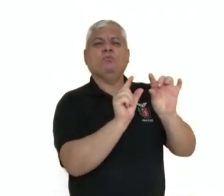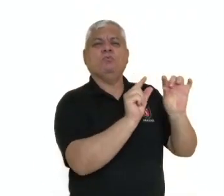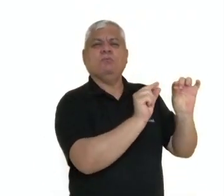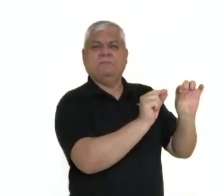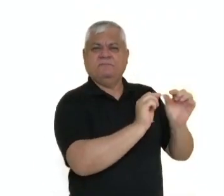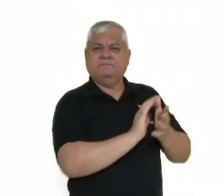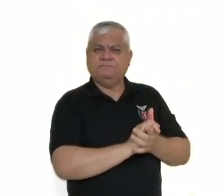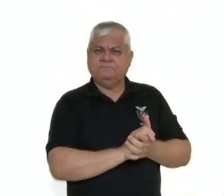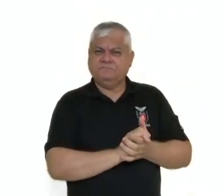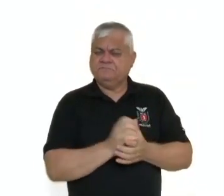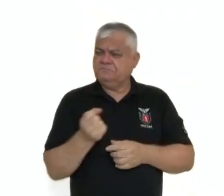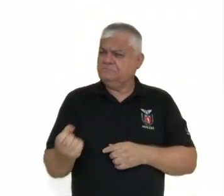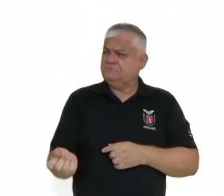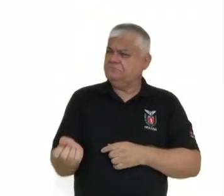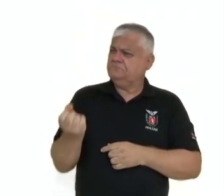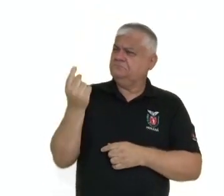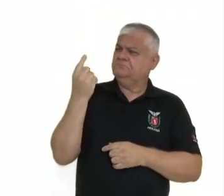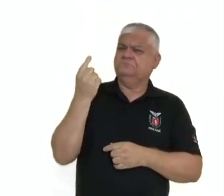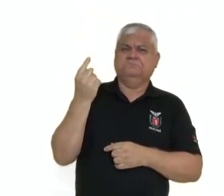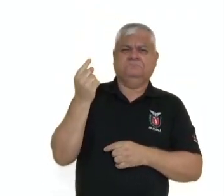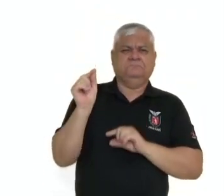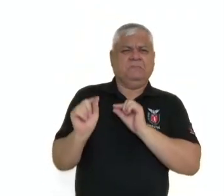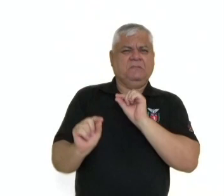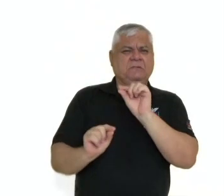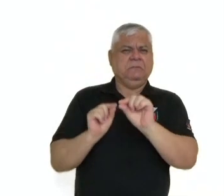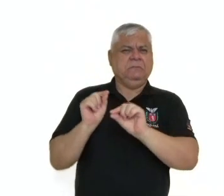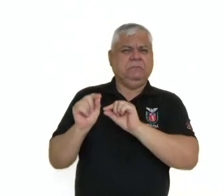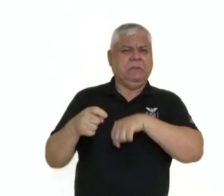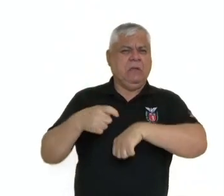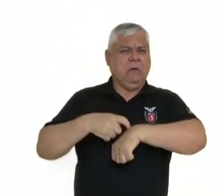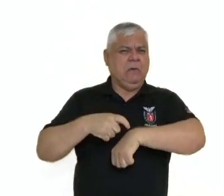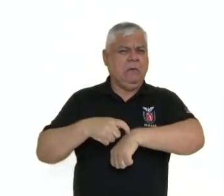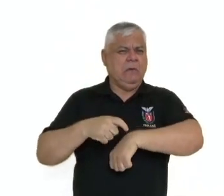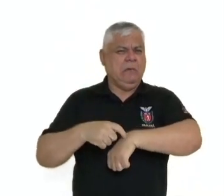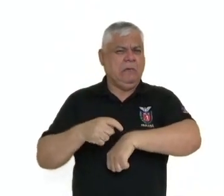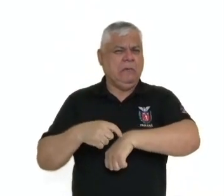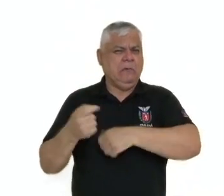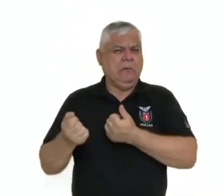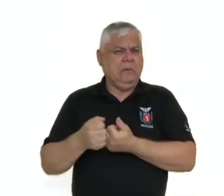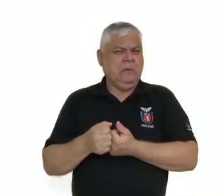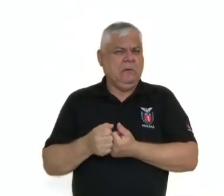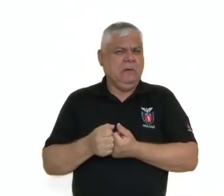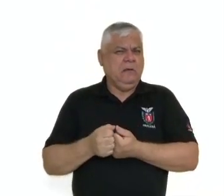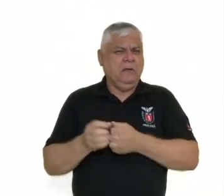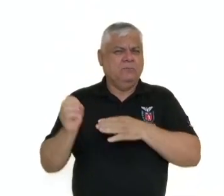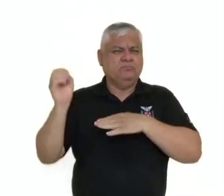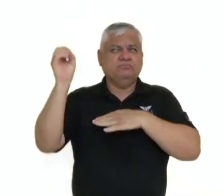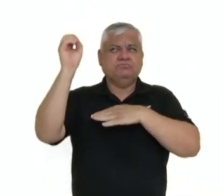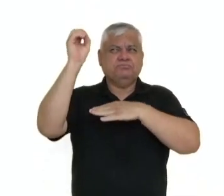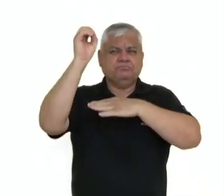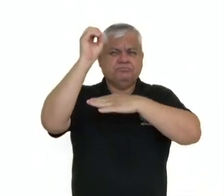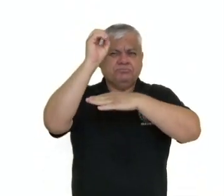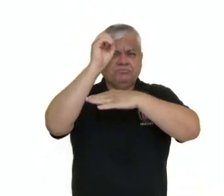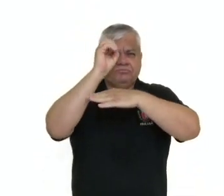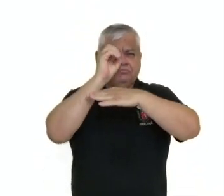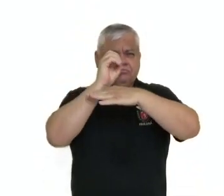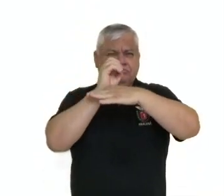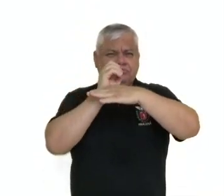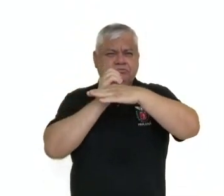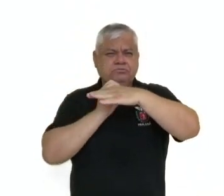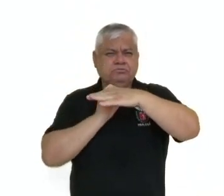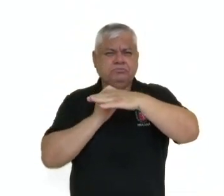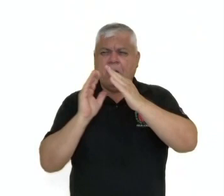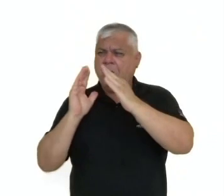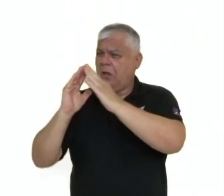Era uma visão esquisita, sinistra para aquele horário. Já estava começando a escurecer e não moravam